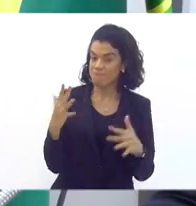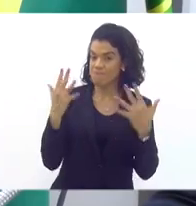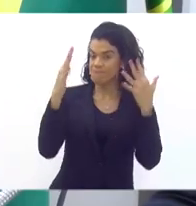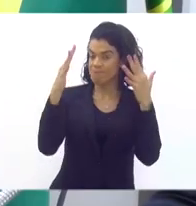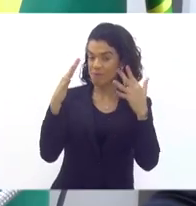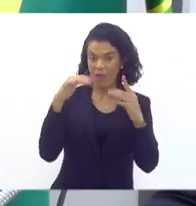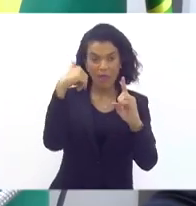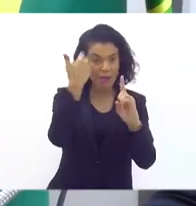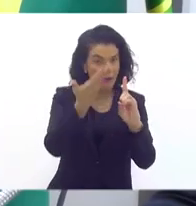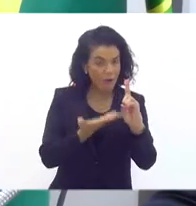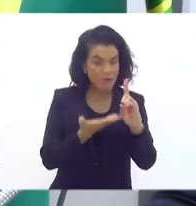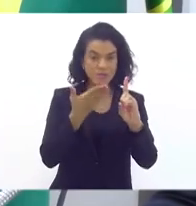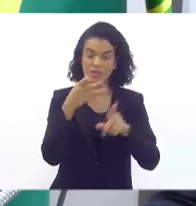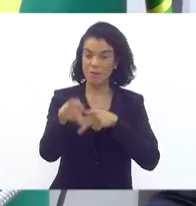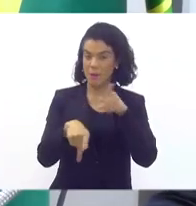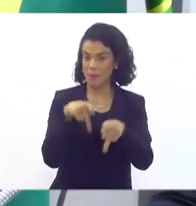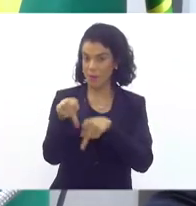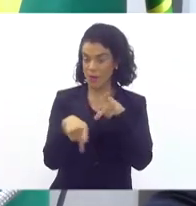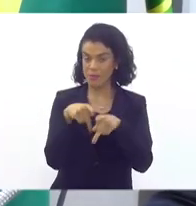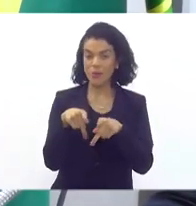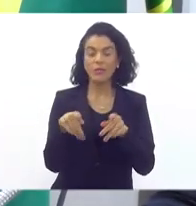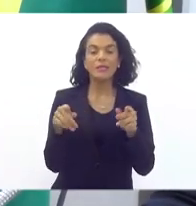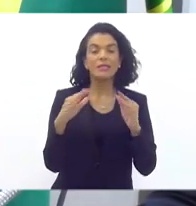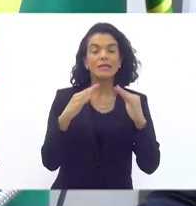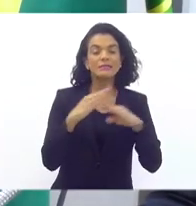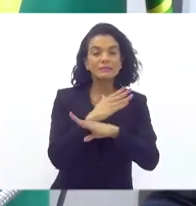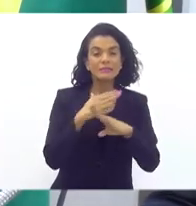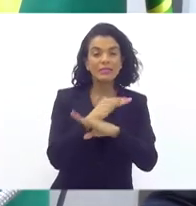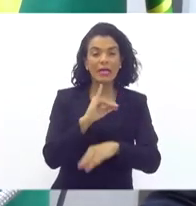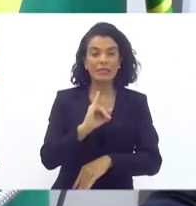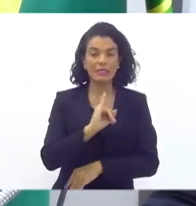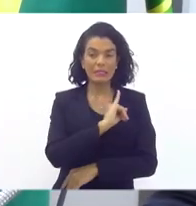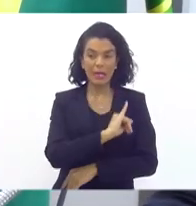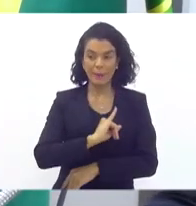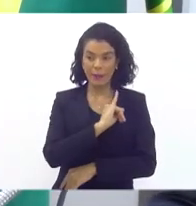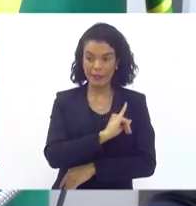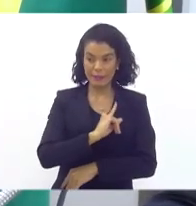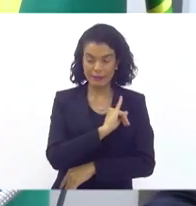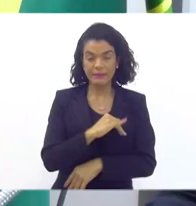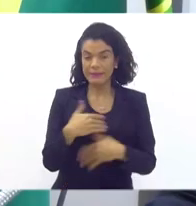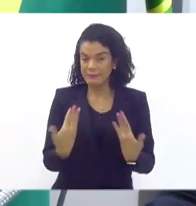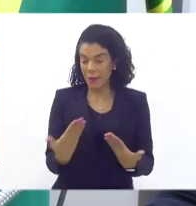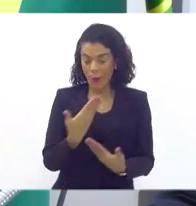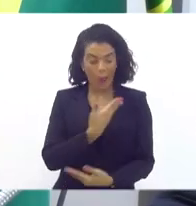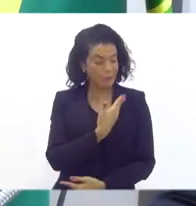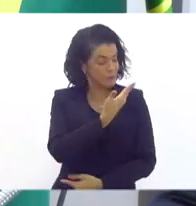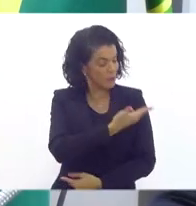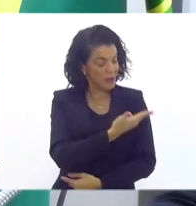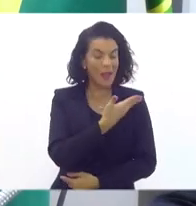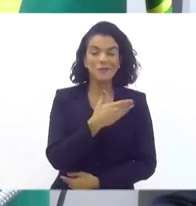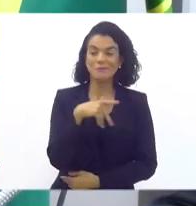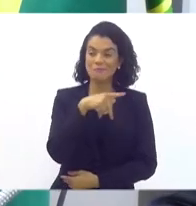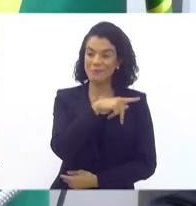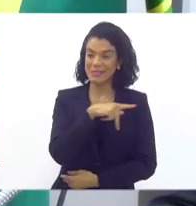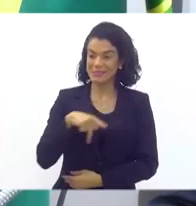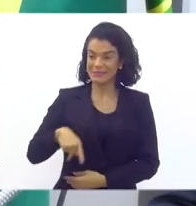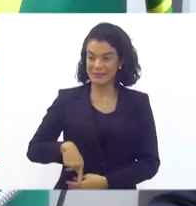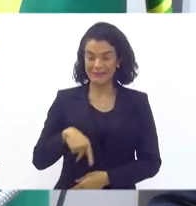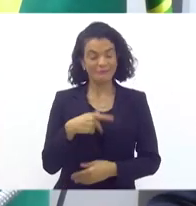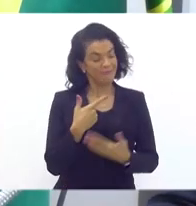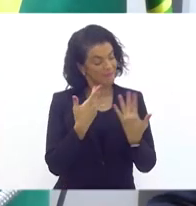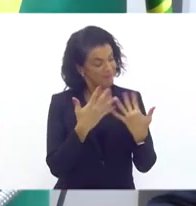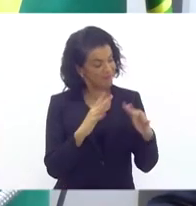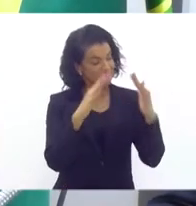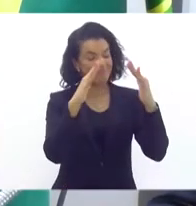reconhecida pelo cidadão hoje na cidade de Itaboraí Então eu tenho convicção que é o seu lado Presidente parabenizar a sua iniciativa Presidente